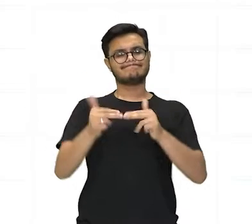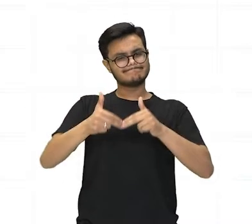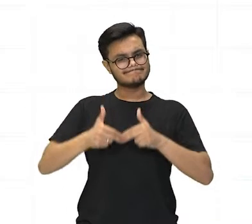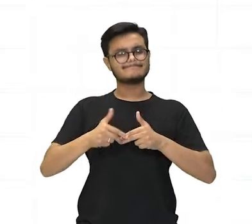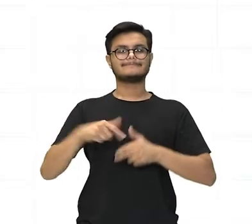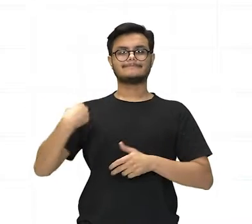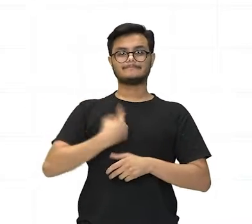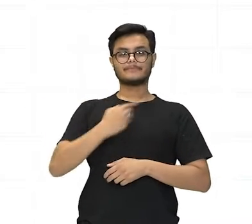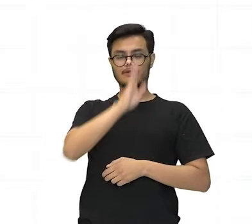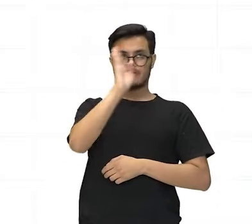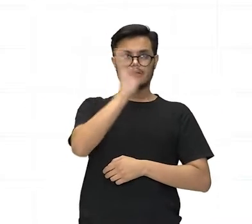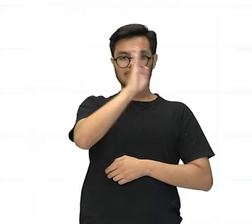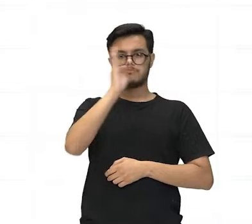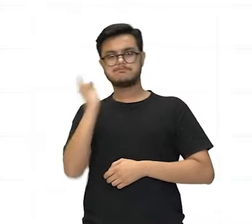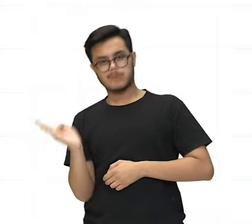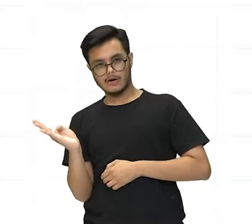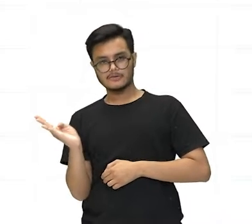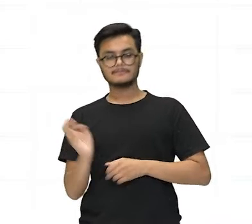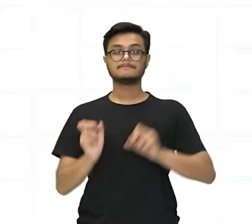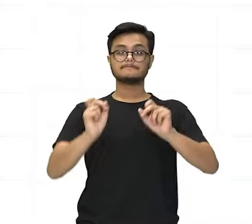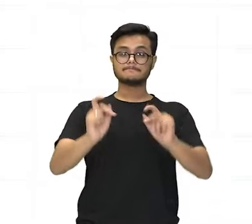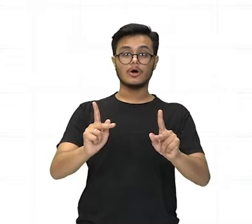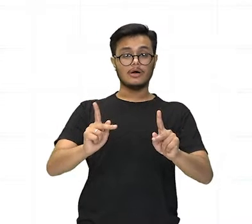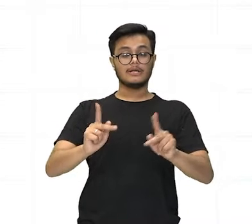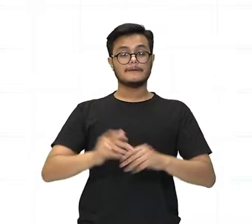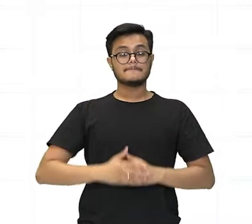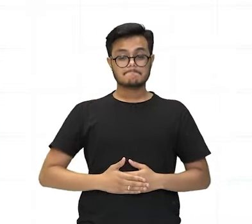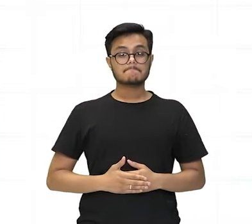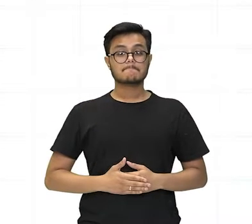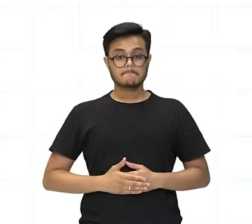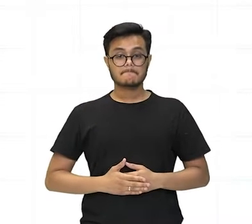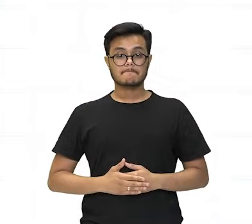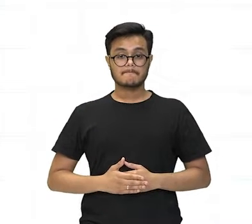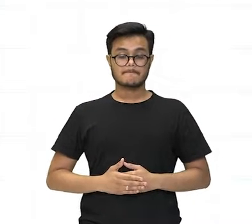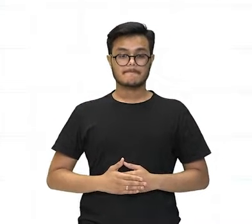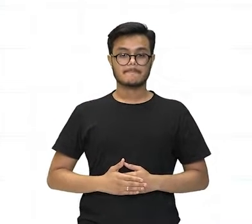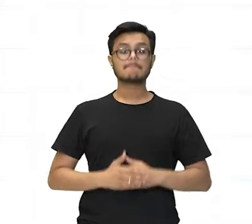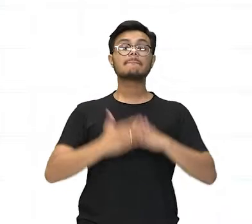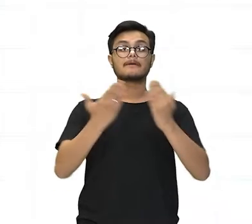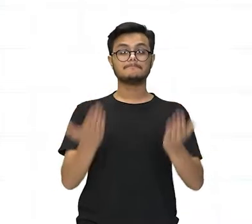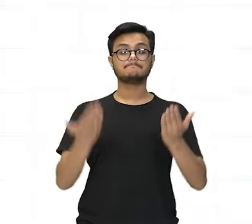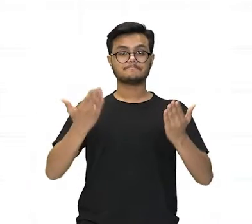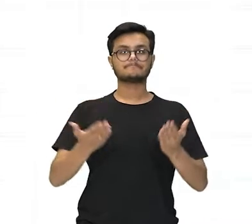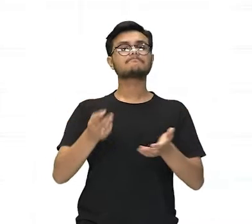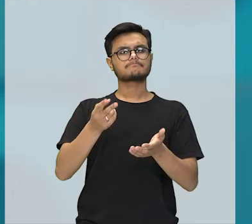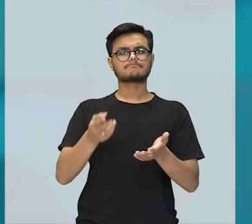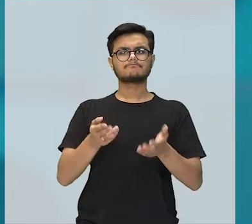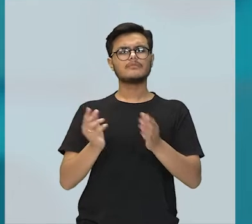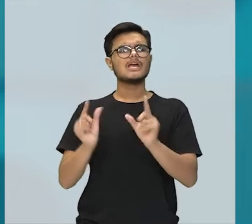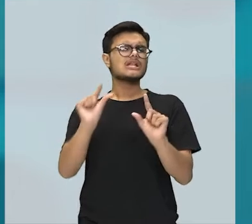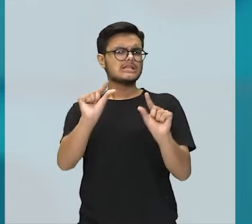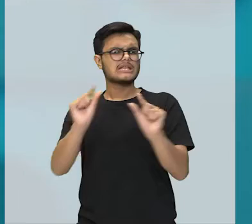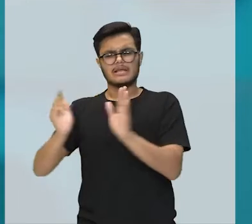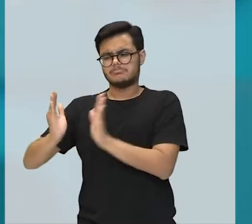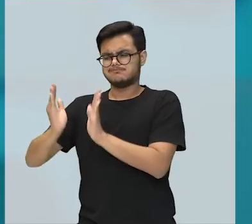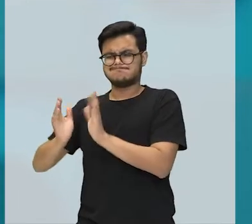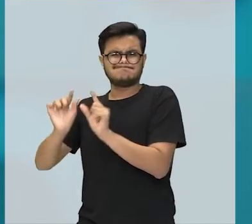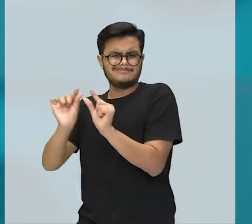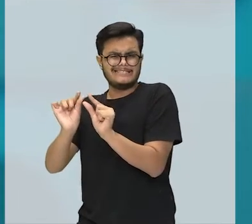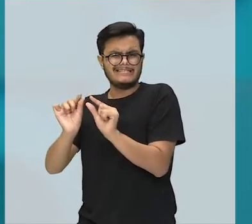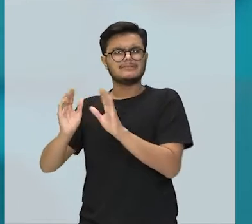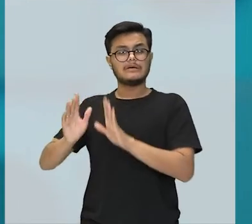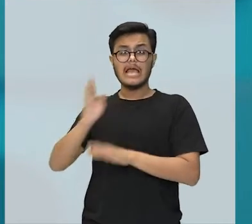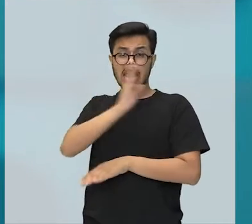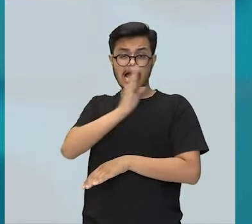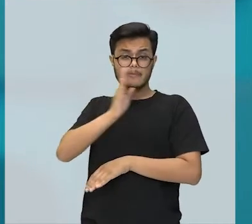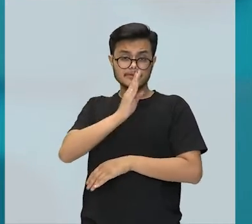sabe que o desmaio é essa perda súbita, né, da nossa consciência, lembrando que ela é temporária e repentina. E